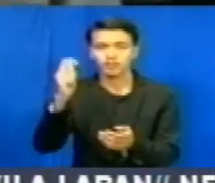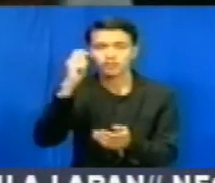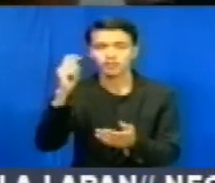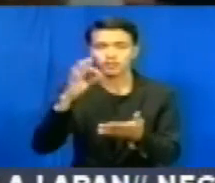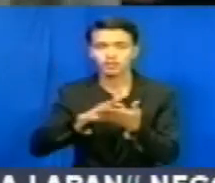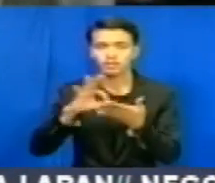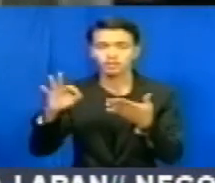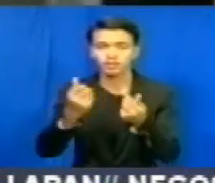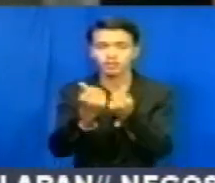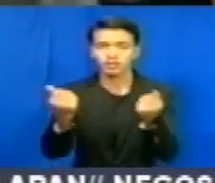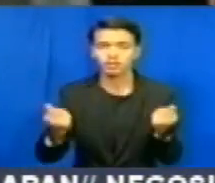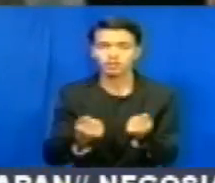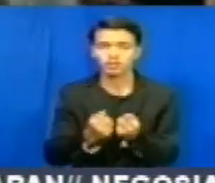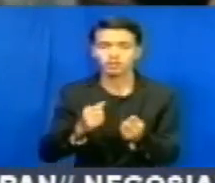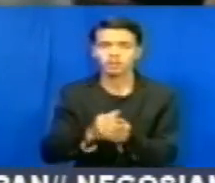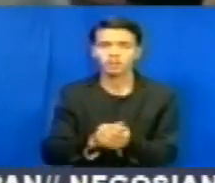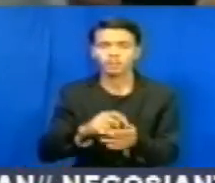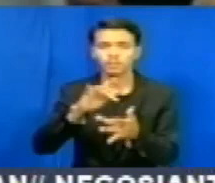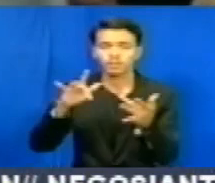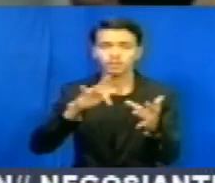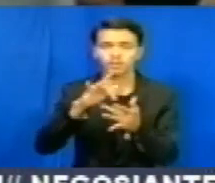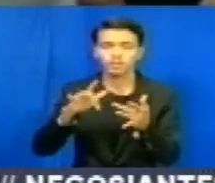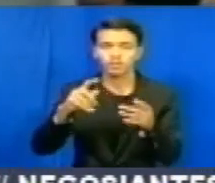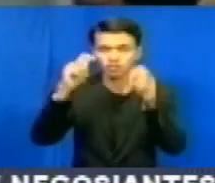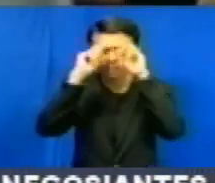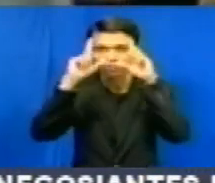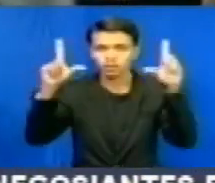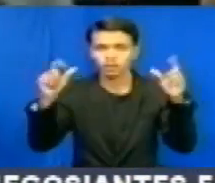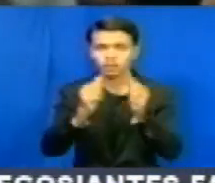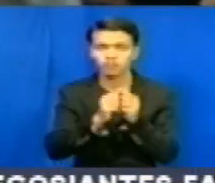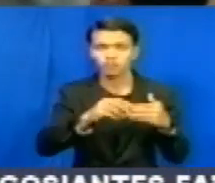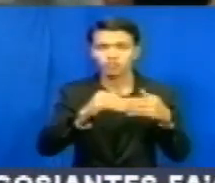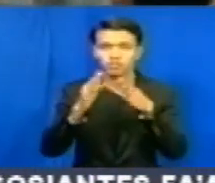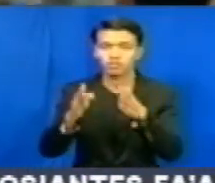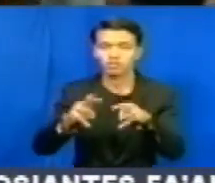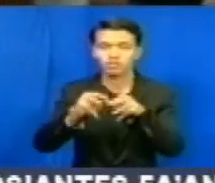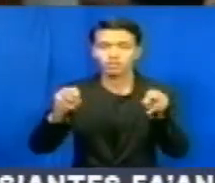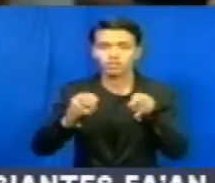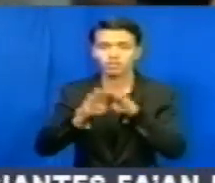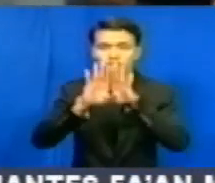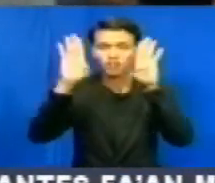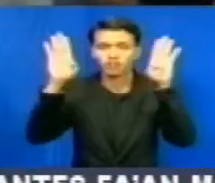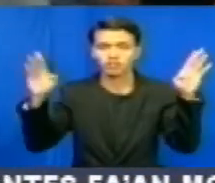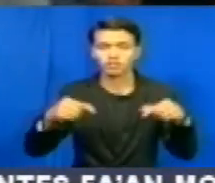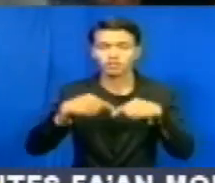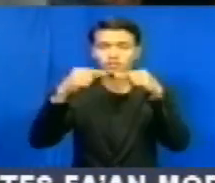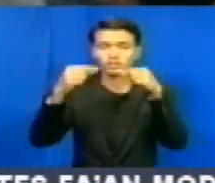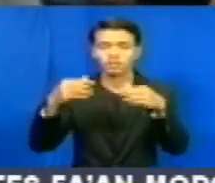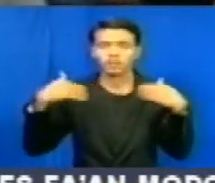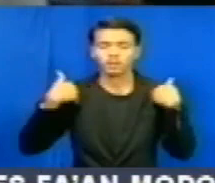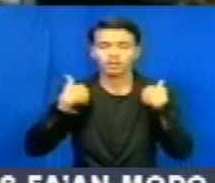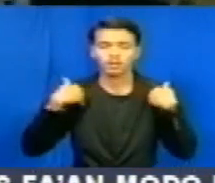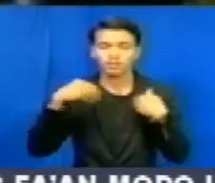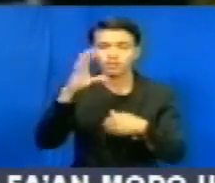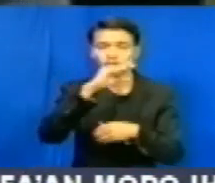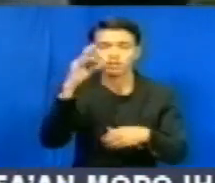Terça-feira, né, Asociação Movimento Kablaki Timor Leste, hamutu ko autoridade municipio, lança distribuição fini animal no modo